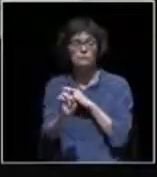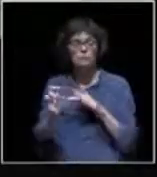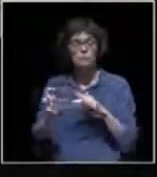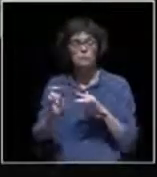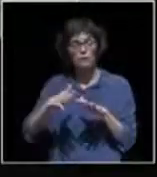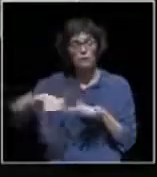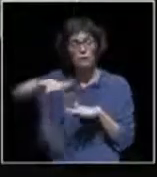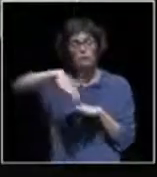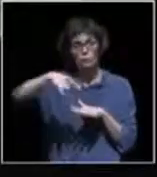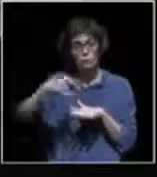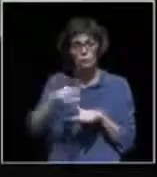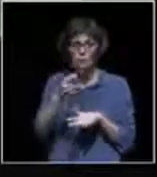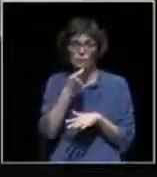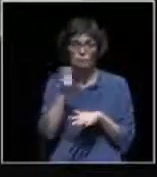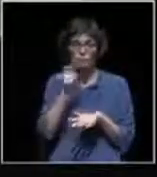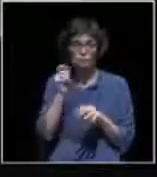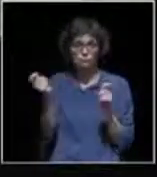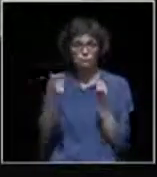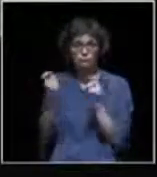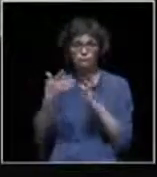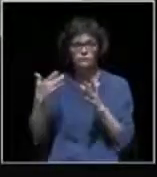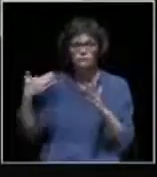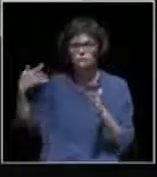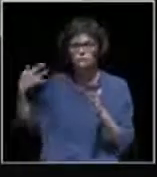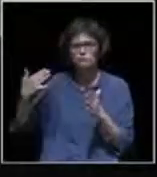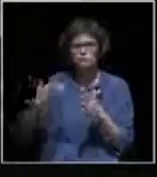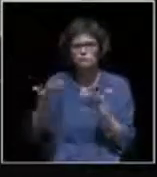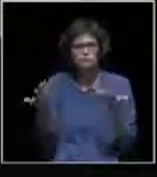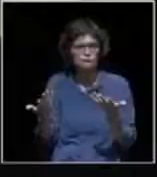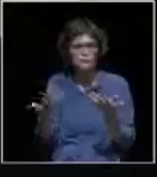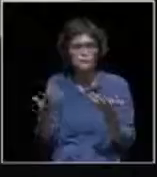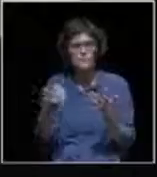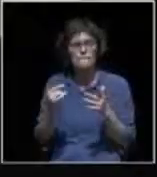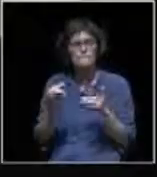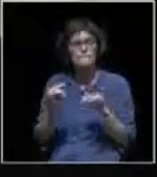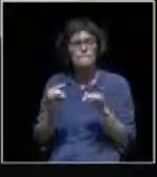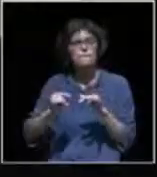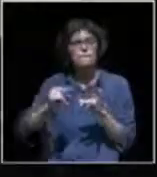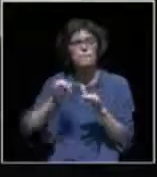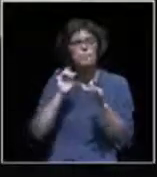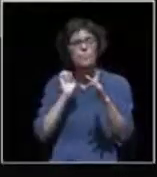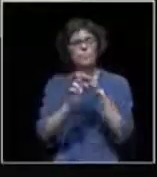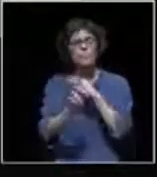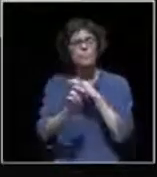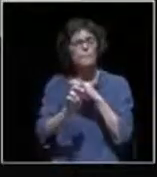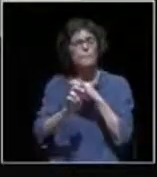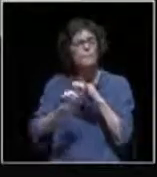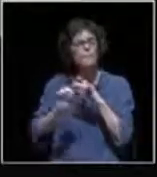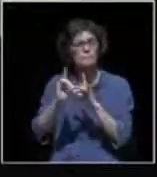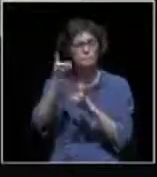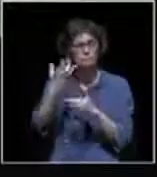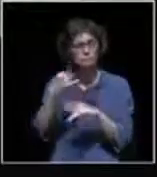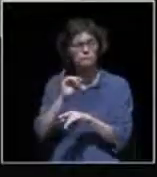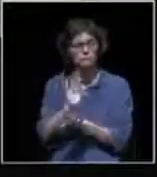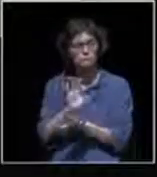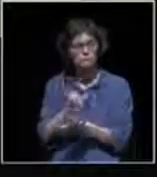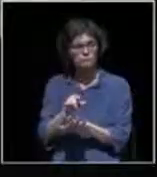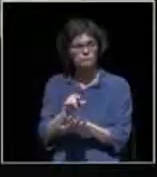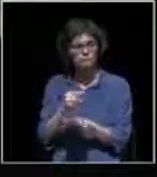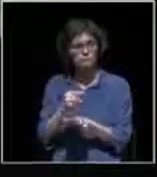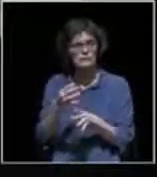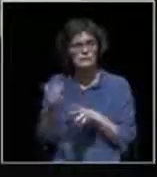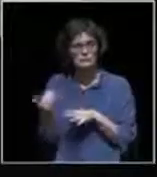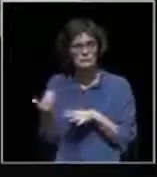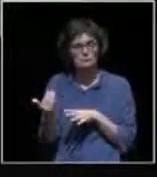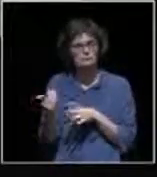Carril, da área metropolitana de Lisboa Norte, numa articulação entre os polos da mobilidade e do urbanismo, a Carris e o metropolitano. Estarão por identificar